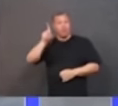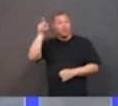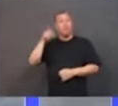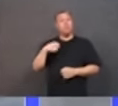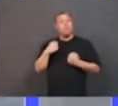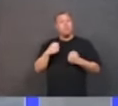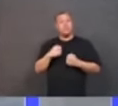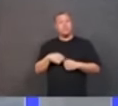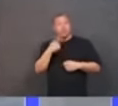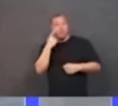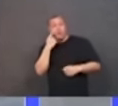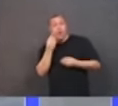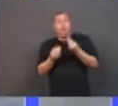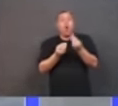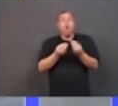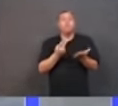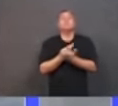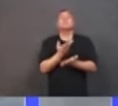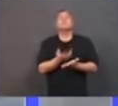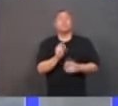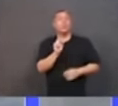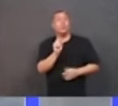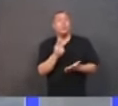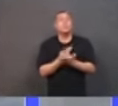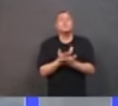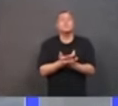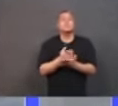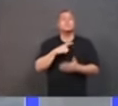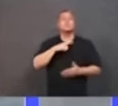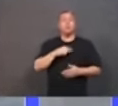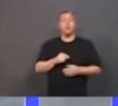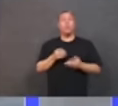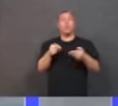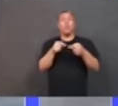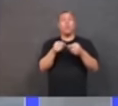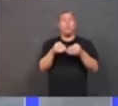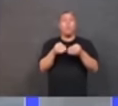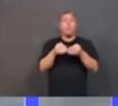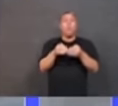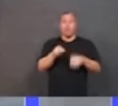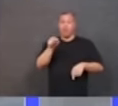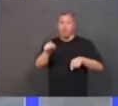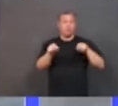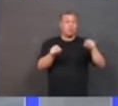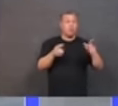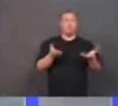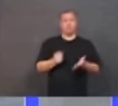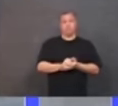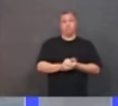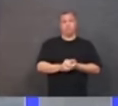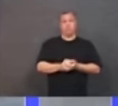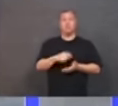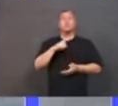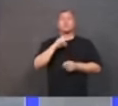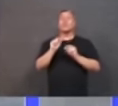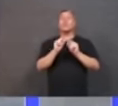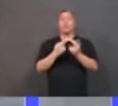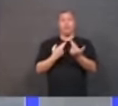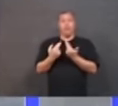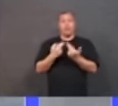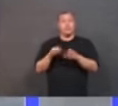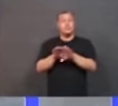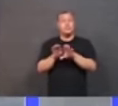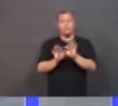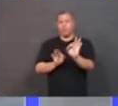dessas questões relacionadas tanto ao assédio moral quanto o assédio sexual. Em relação à questão dos